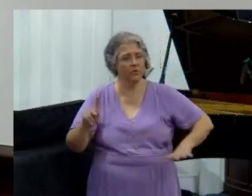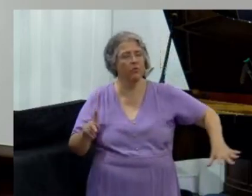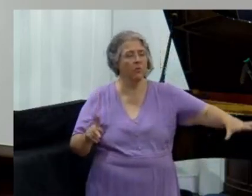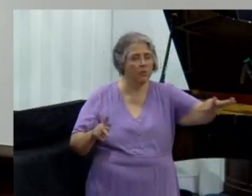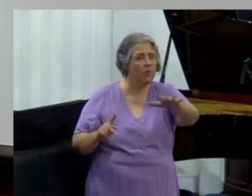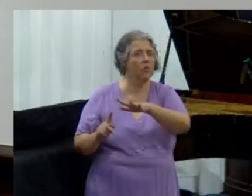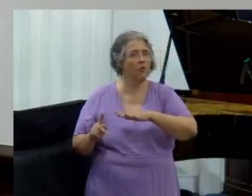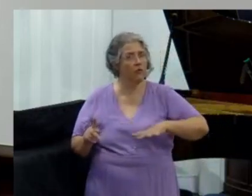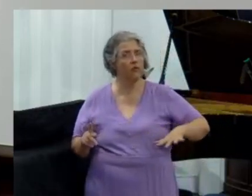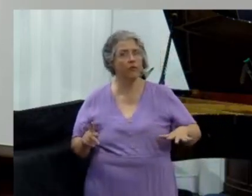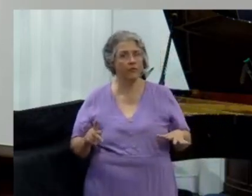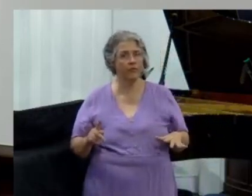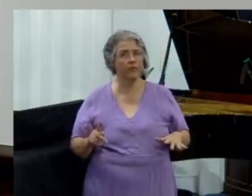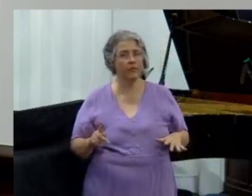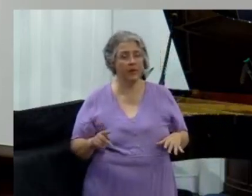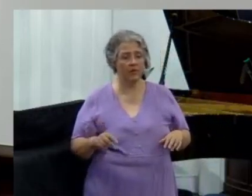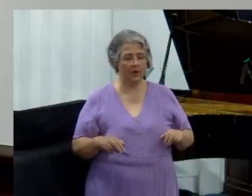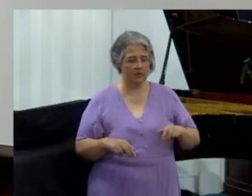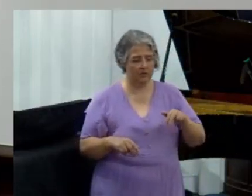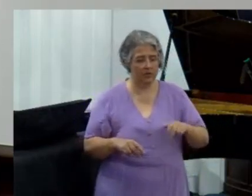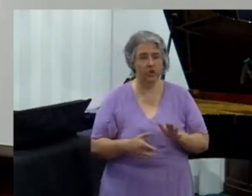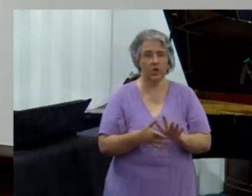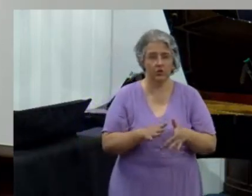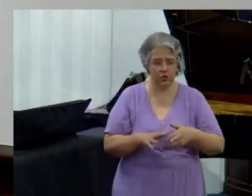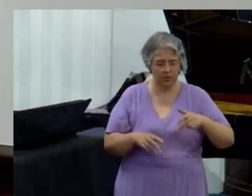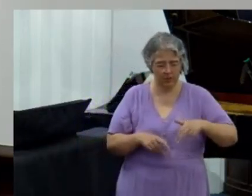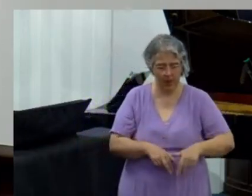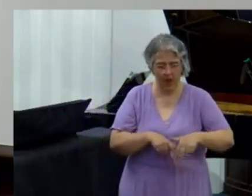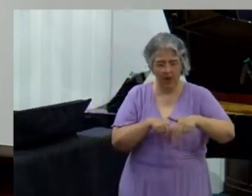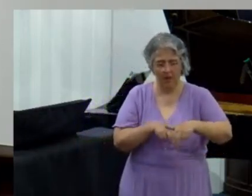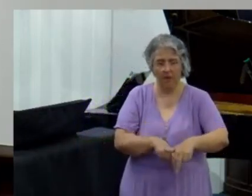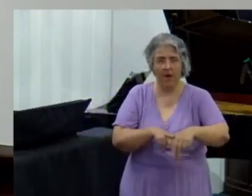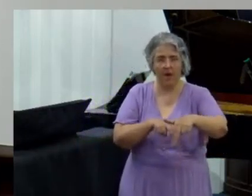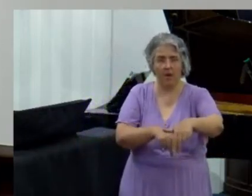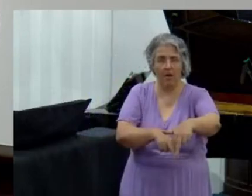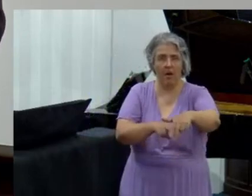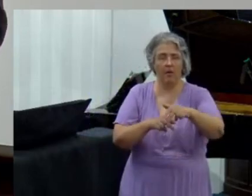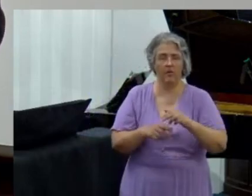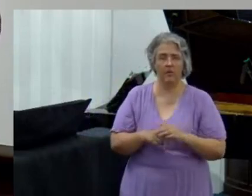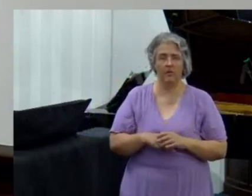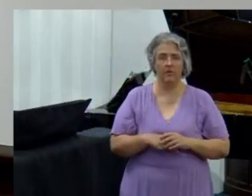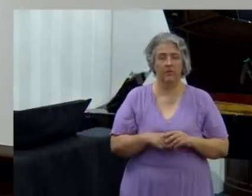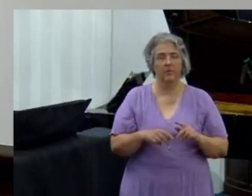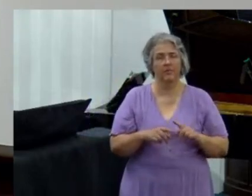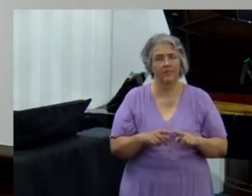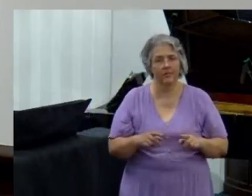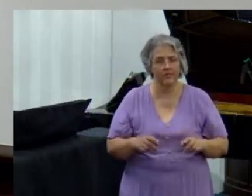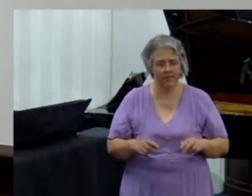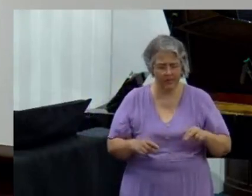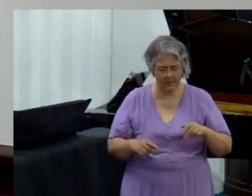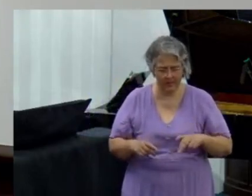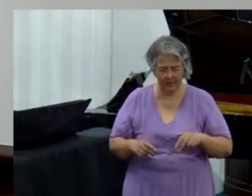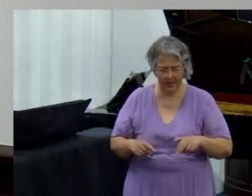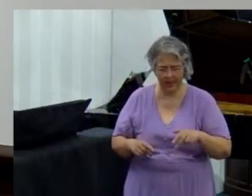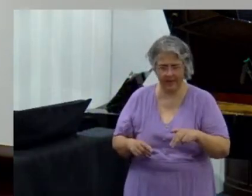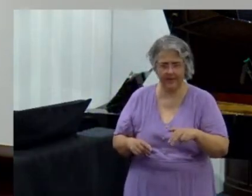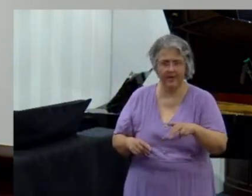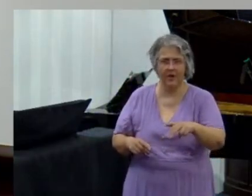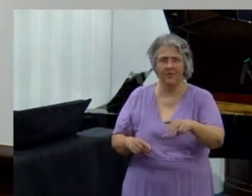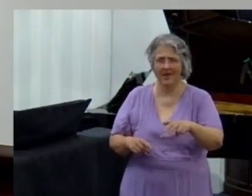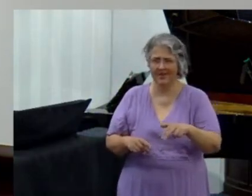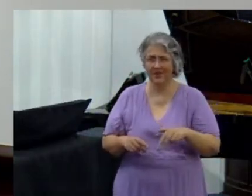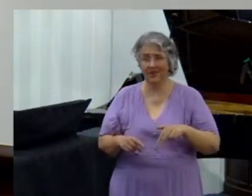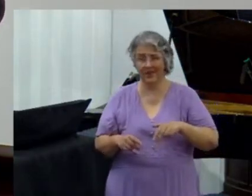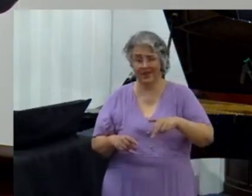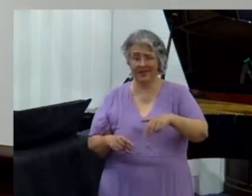Jesus enquanto ele andava pelas ruas de Jerusalém. Só que ao invés de ele ir em direção a um trono, ao invés